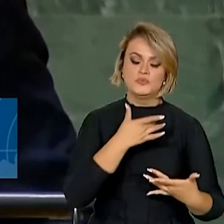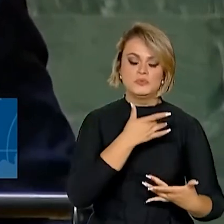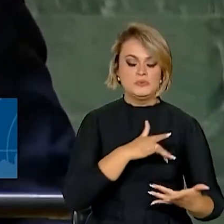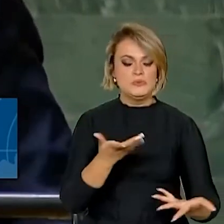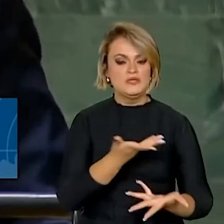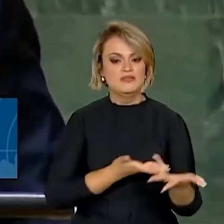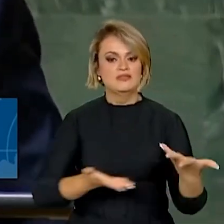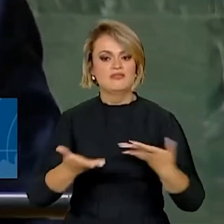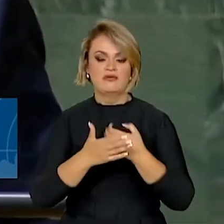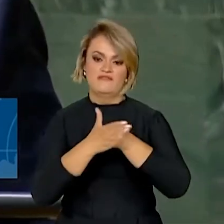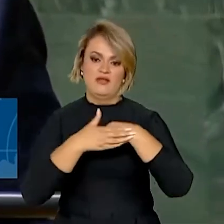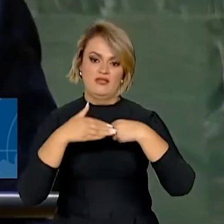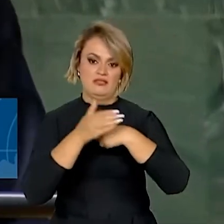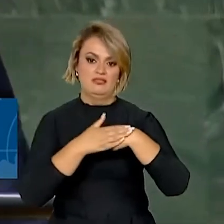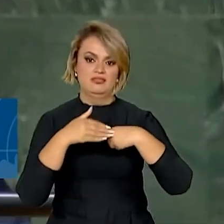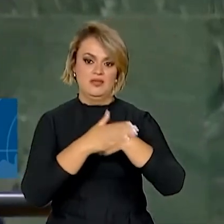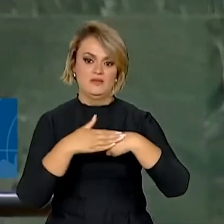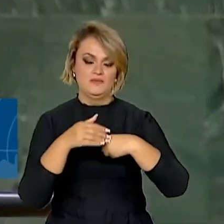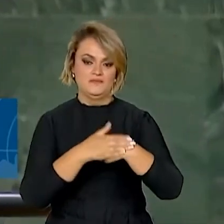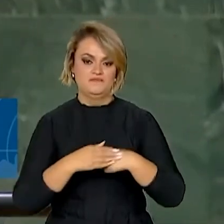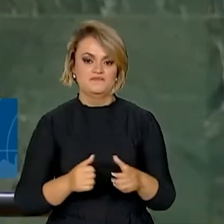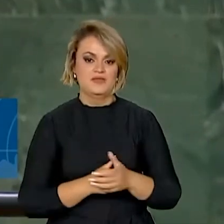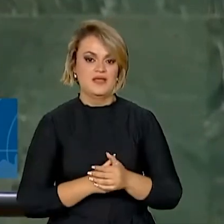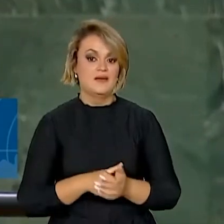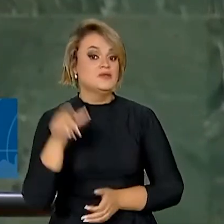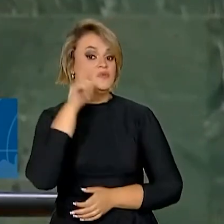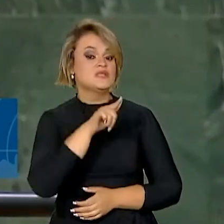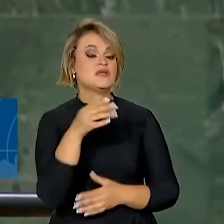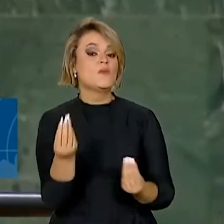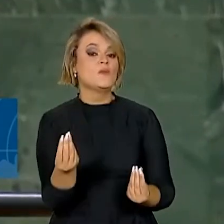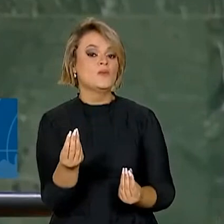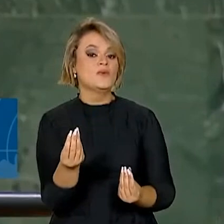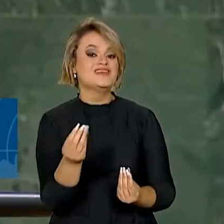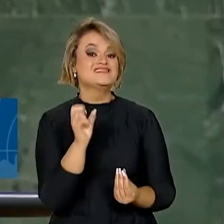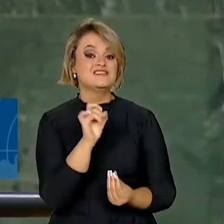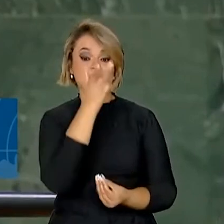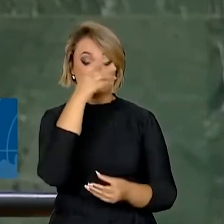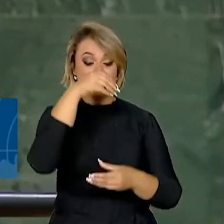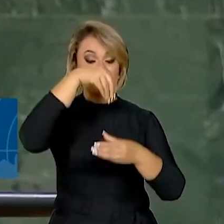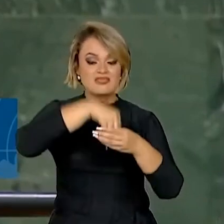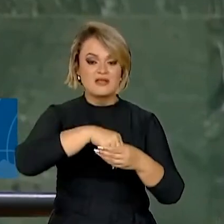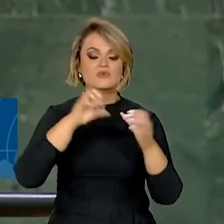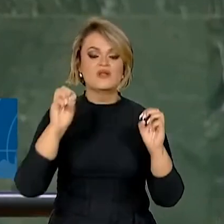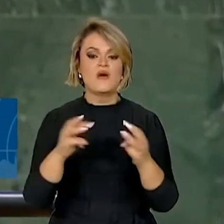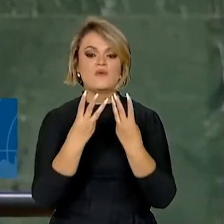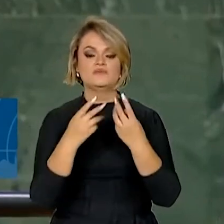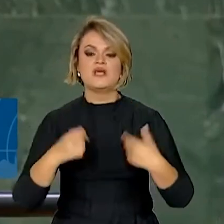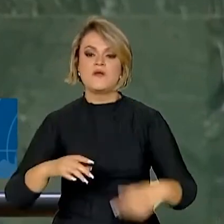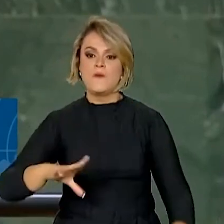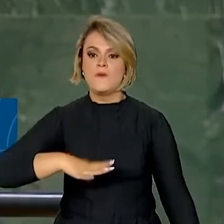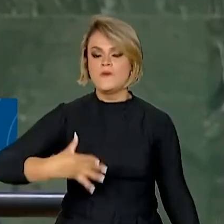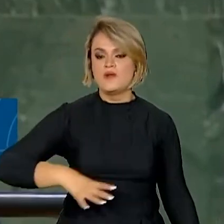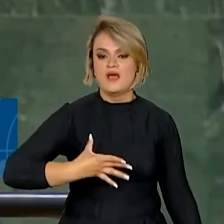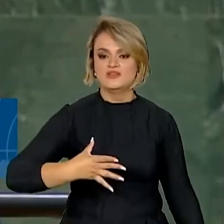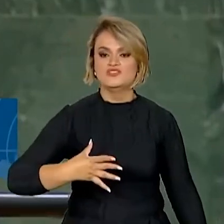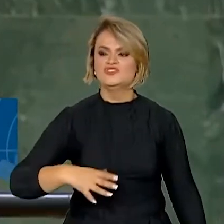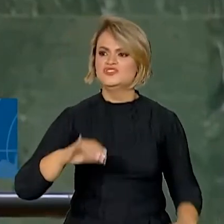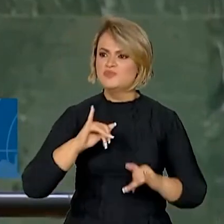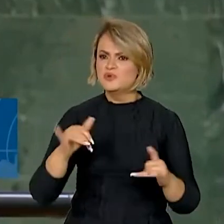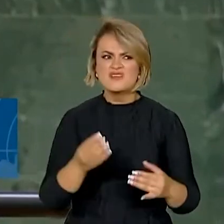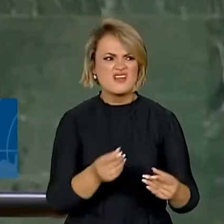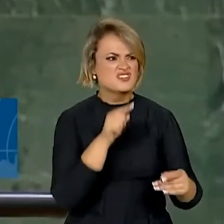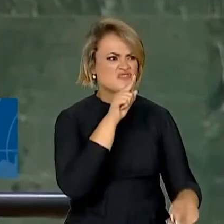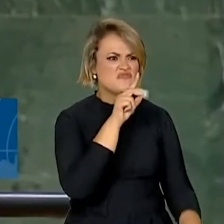solidário e fraterno. Mas só o fará se seus membros tiverem a coragem de proclamar sua